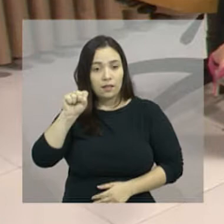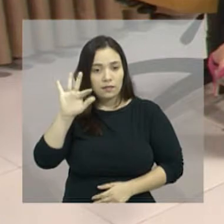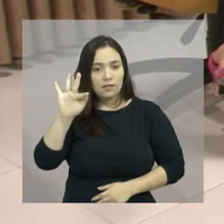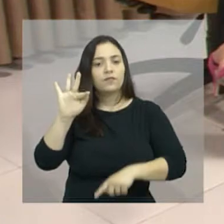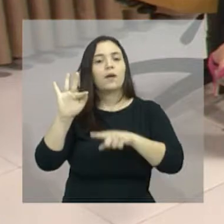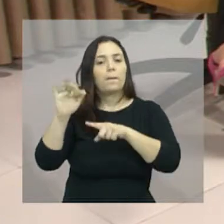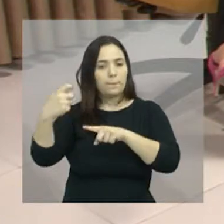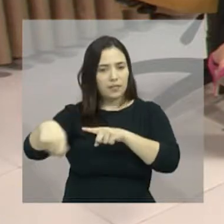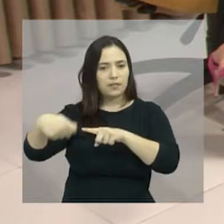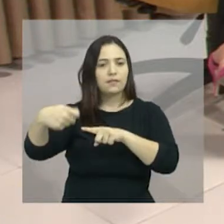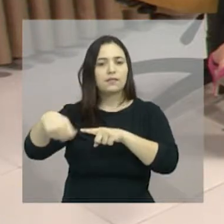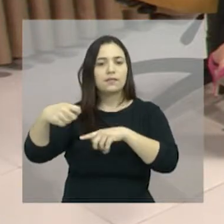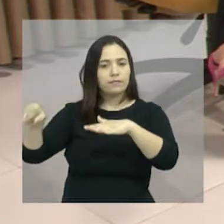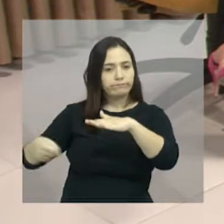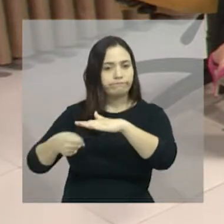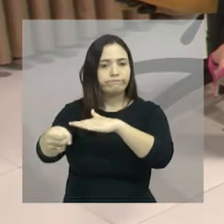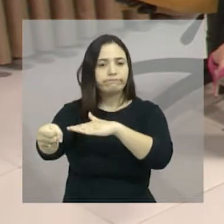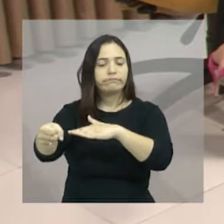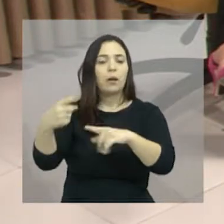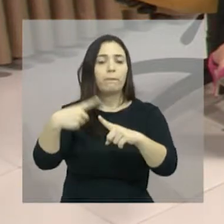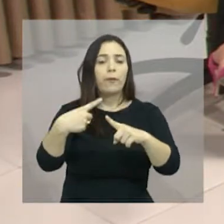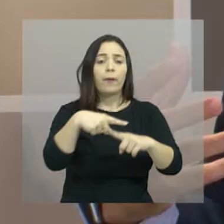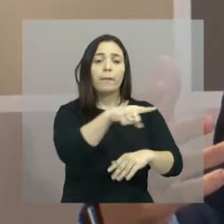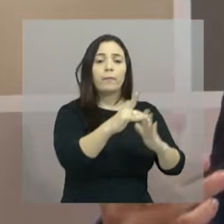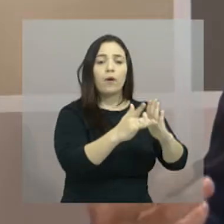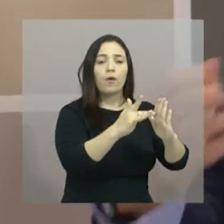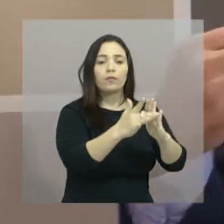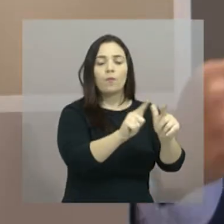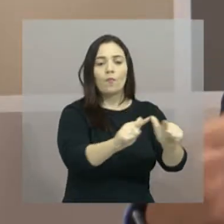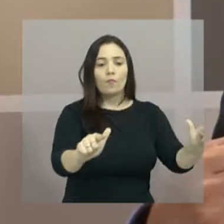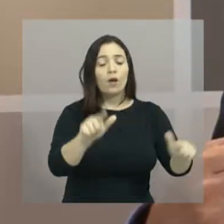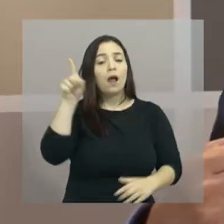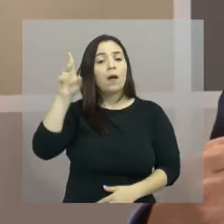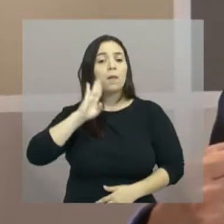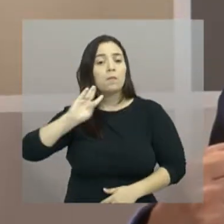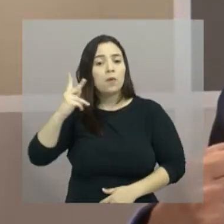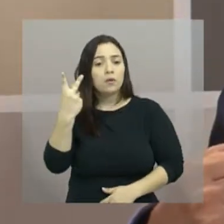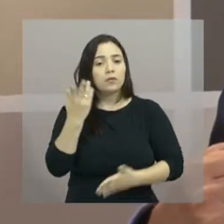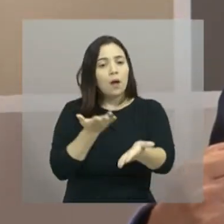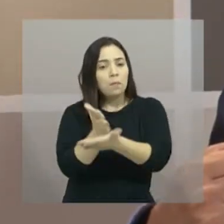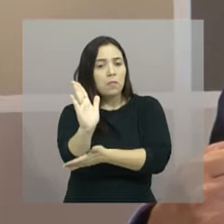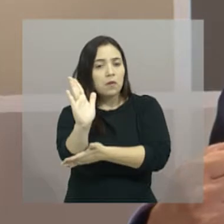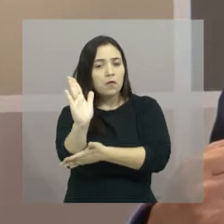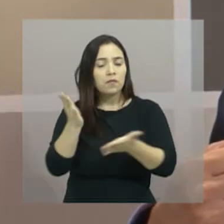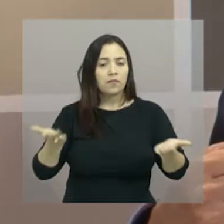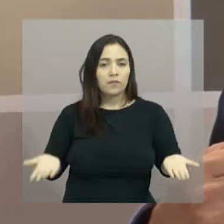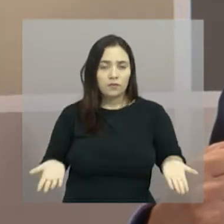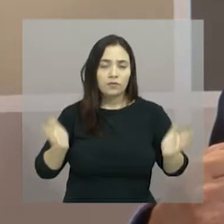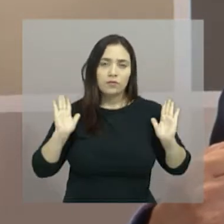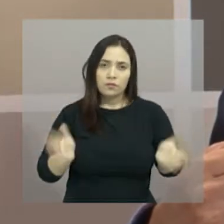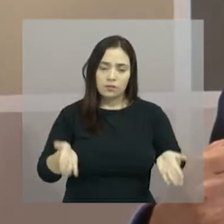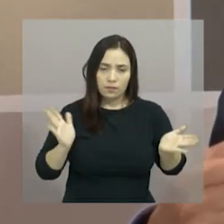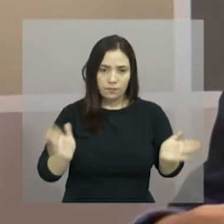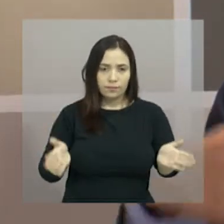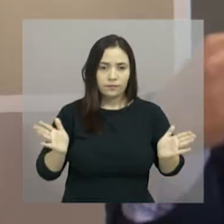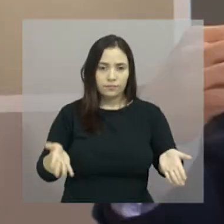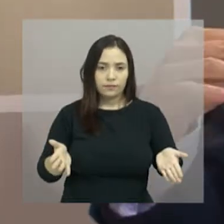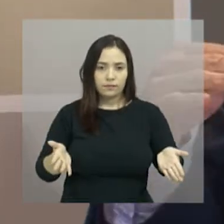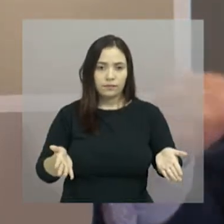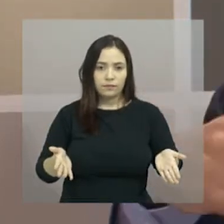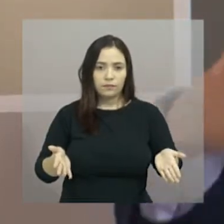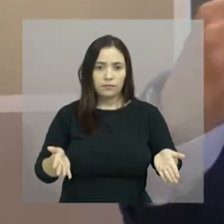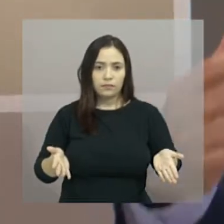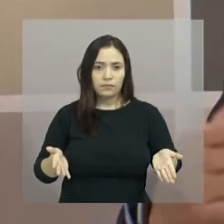lá no PSF. E aí tem... Por que em Belo Horizonte foi aprovado no PSF? Por que